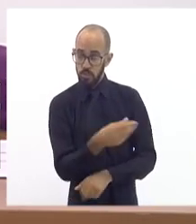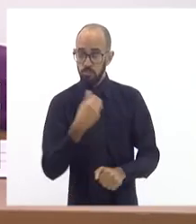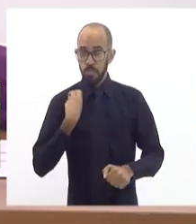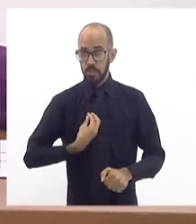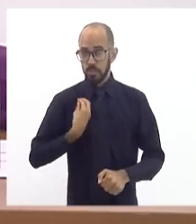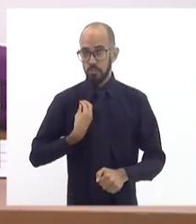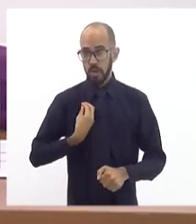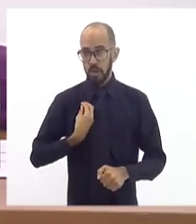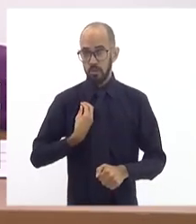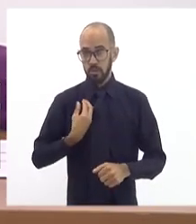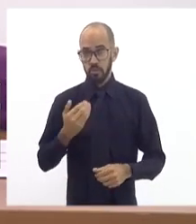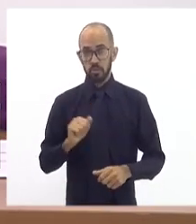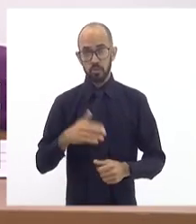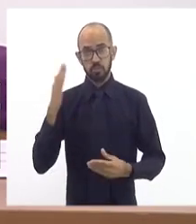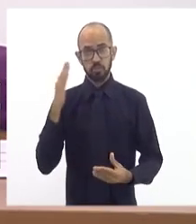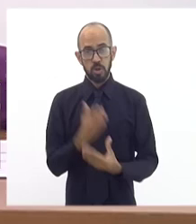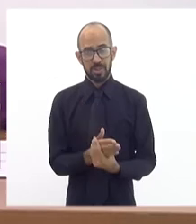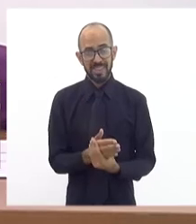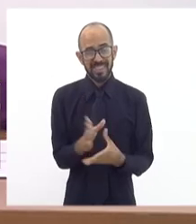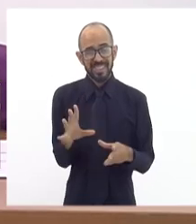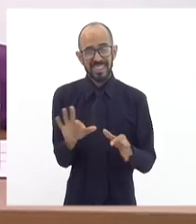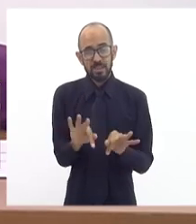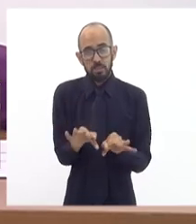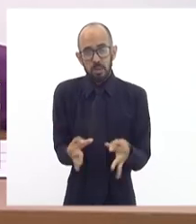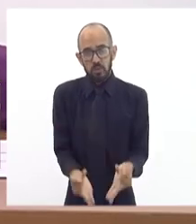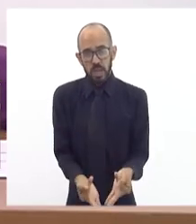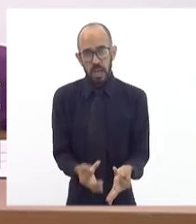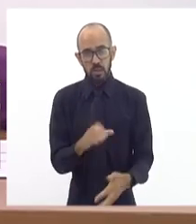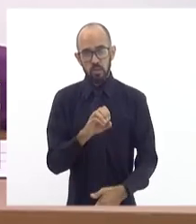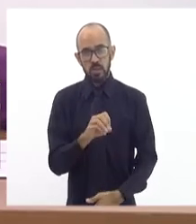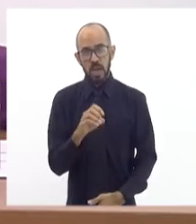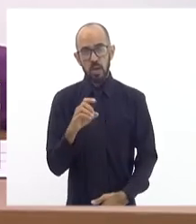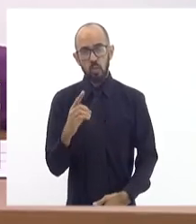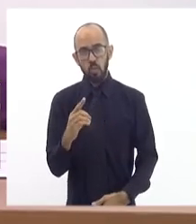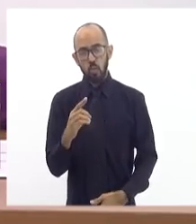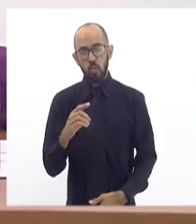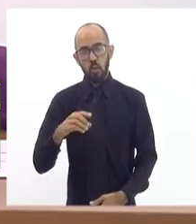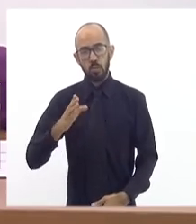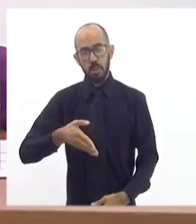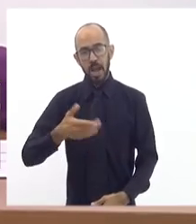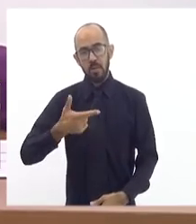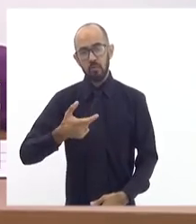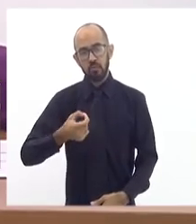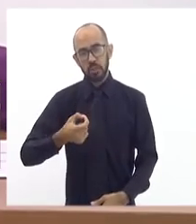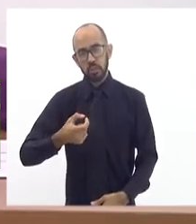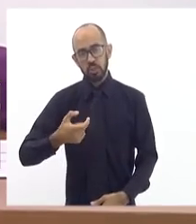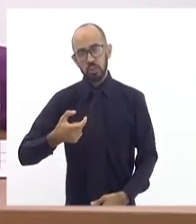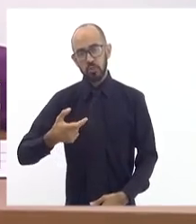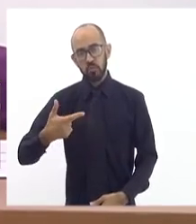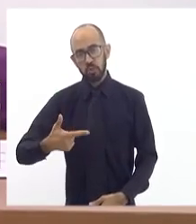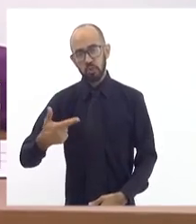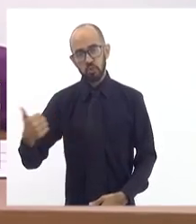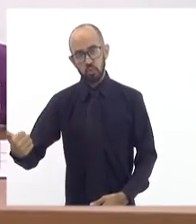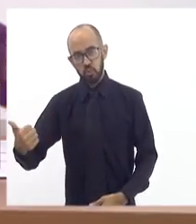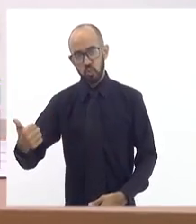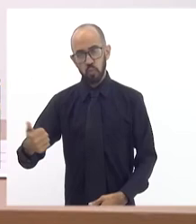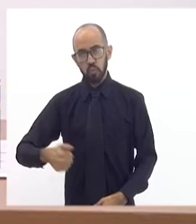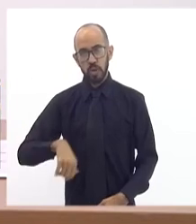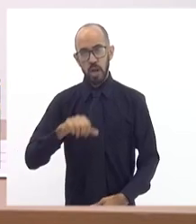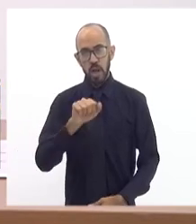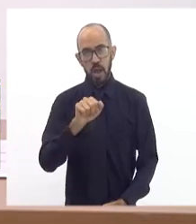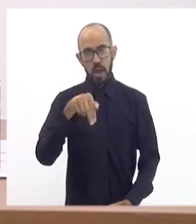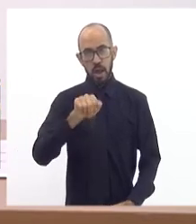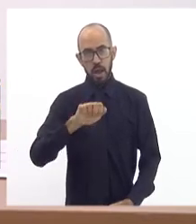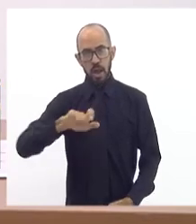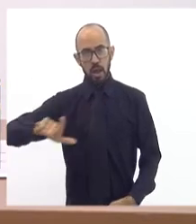procedimento competitivo simplificado de número zero 1/21 Daniel para contratação de energia de